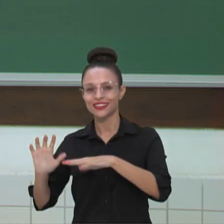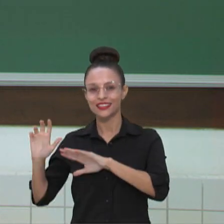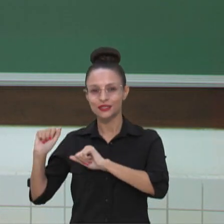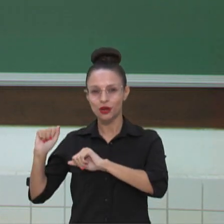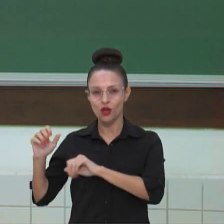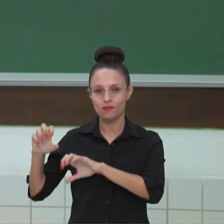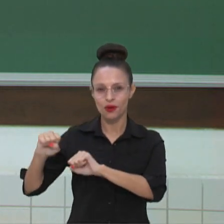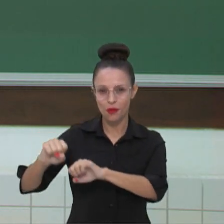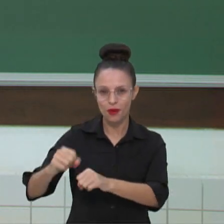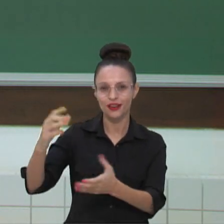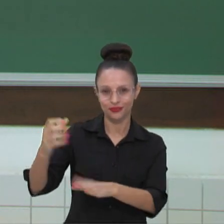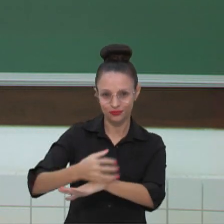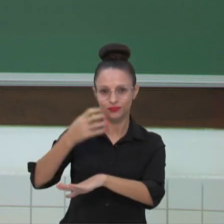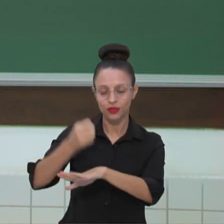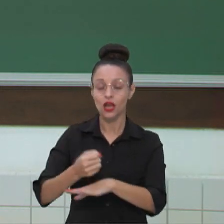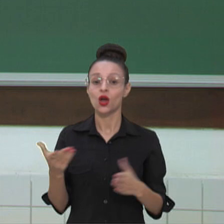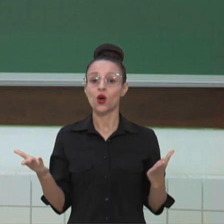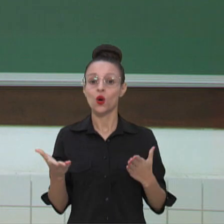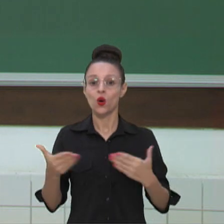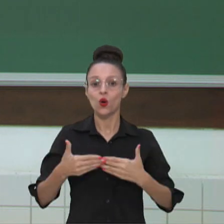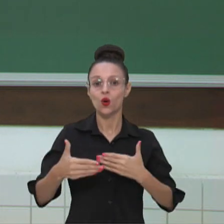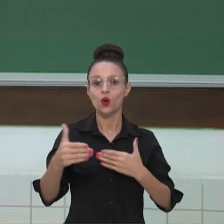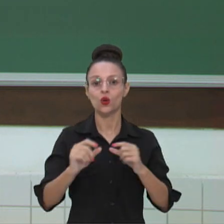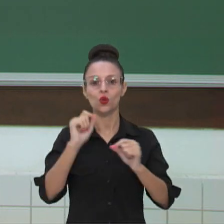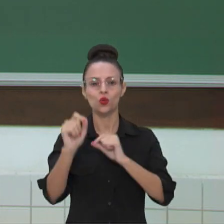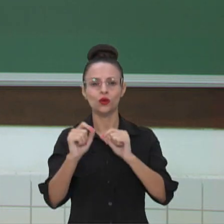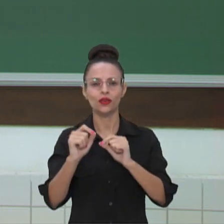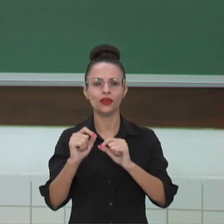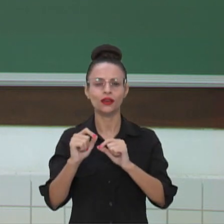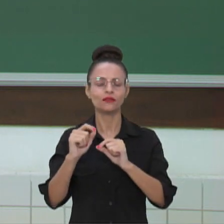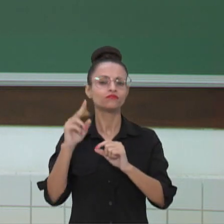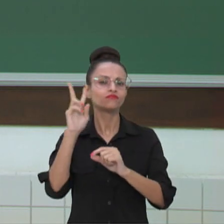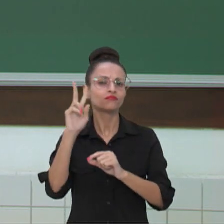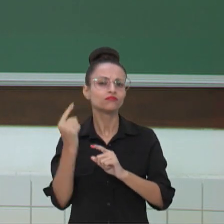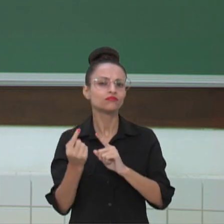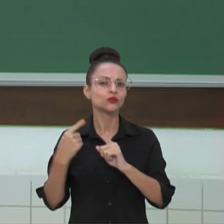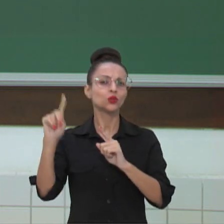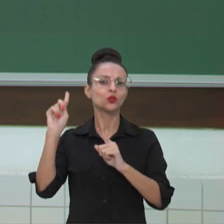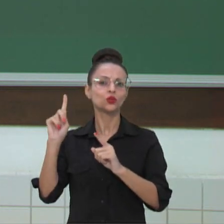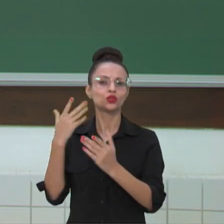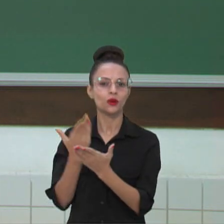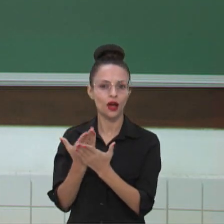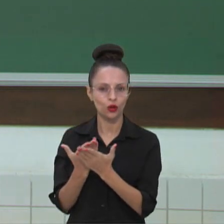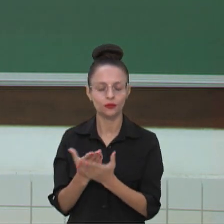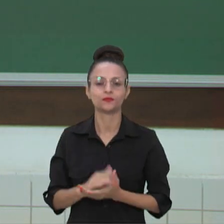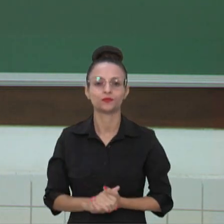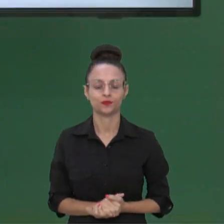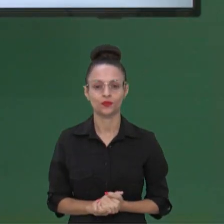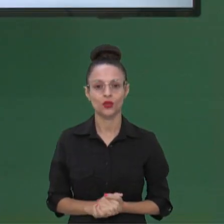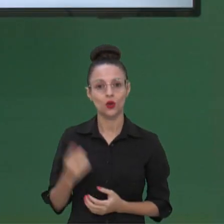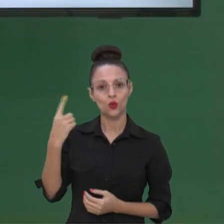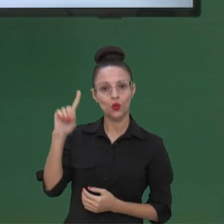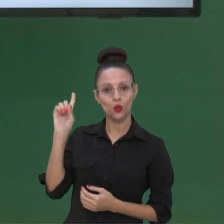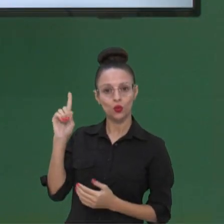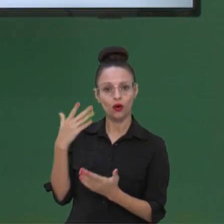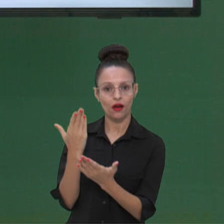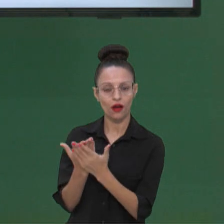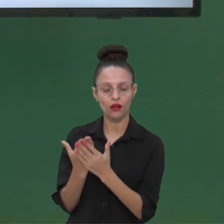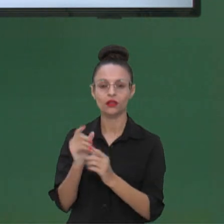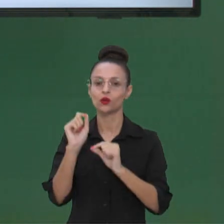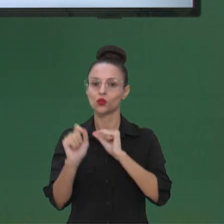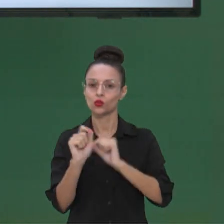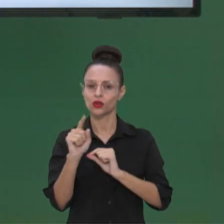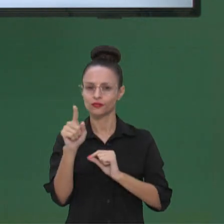de entrarmos na aula de hoje mesmo, vamos relembrar nossa última aula. Vamos lá? Na última aula, você viu